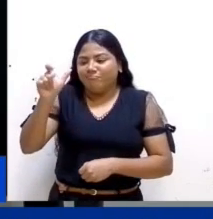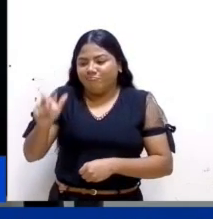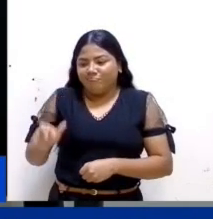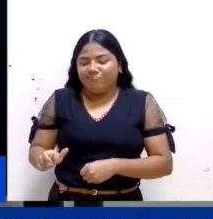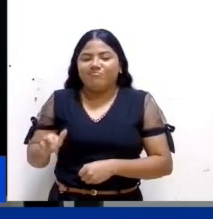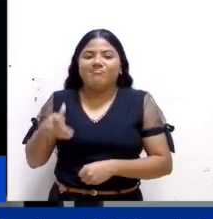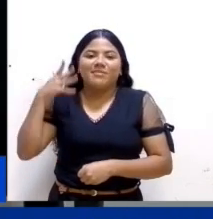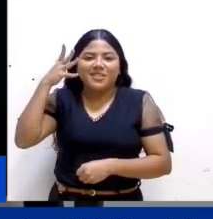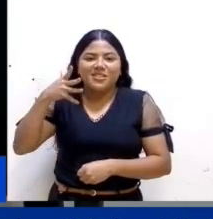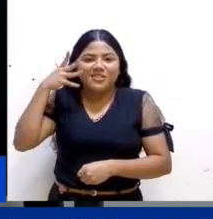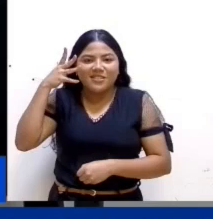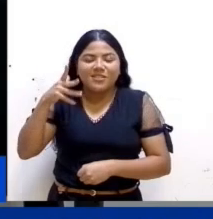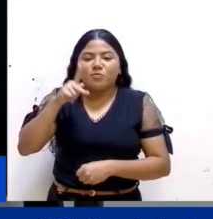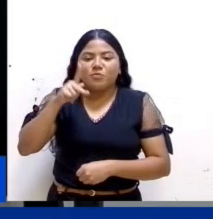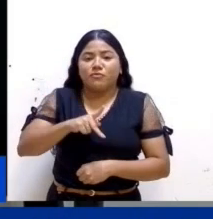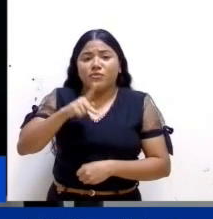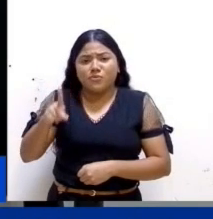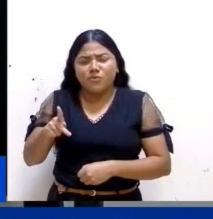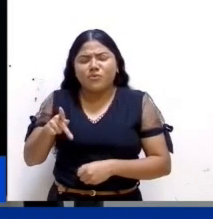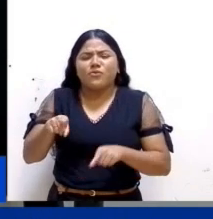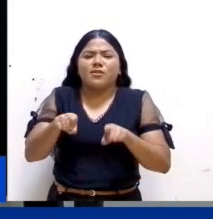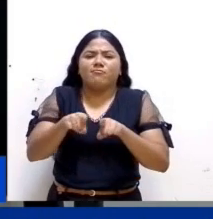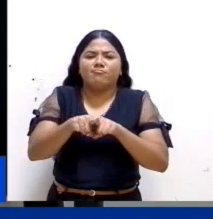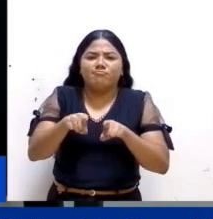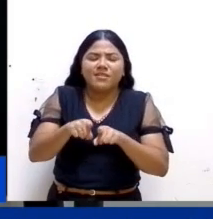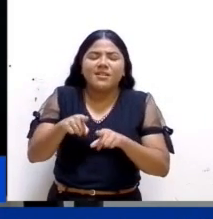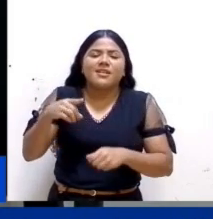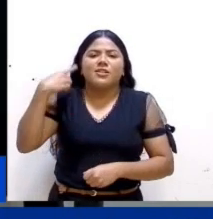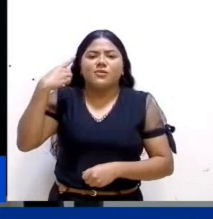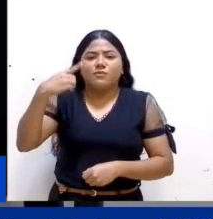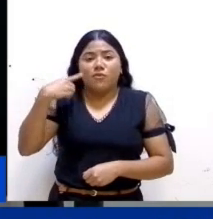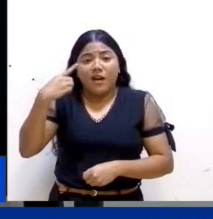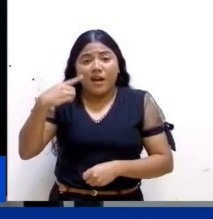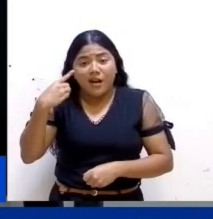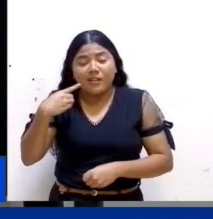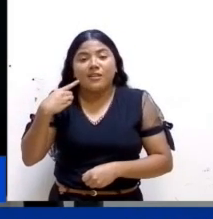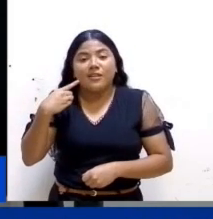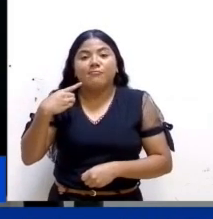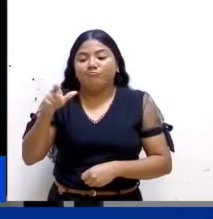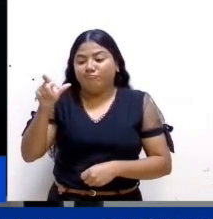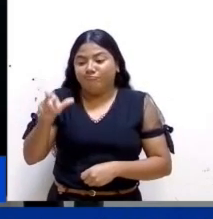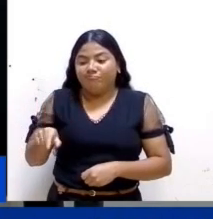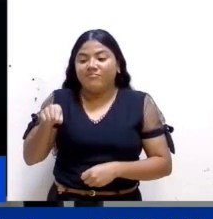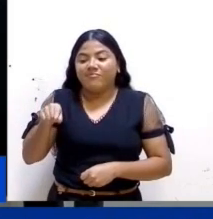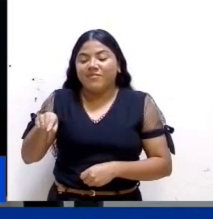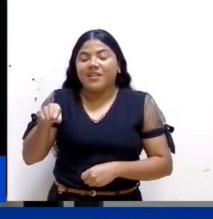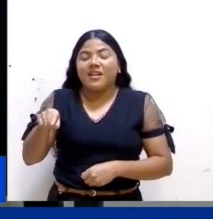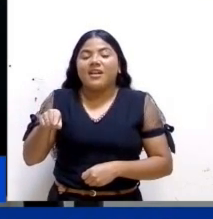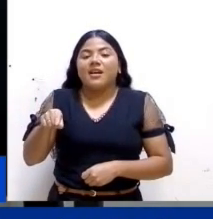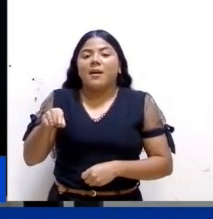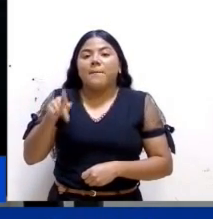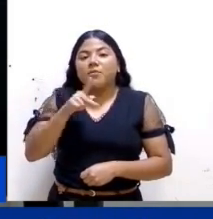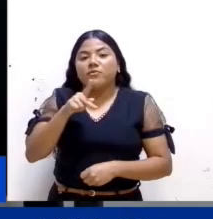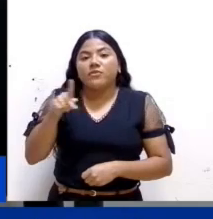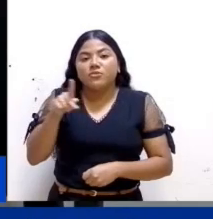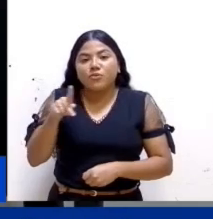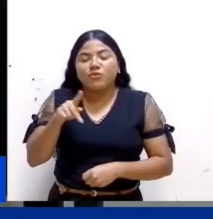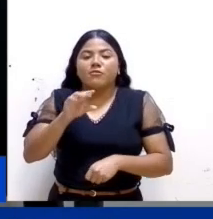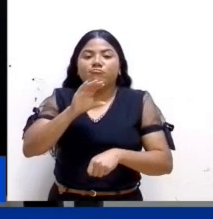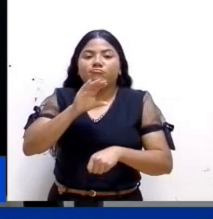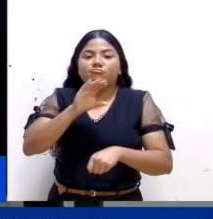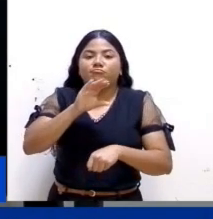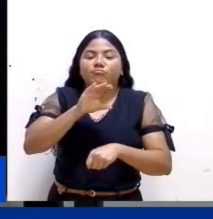advogada, professora, né? Ela também é professora do curso de Direito, né?